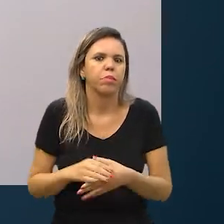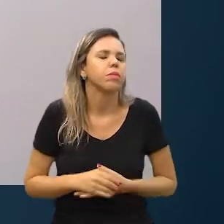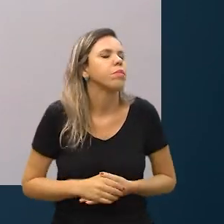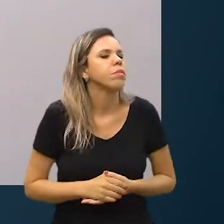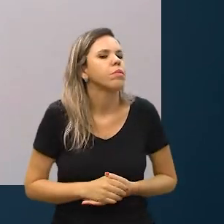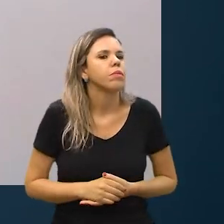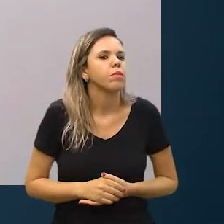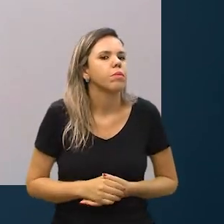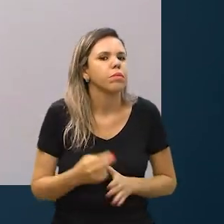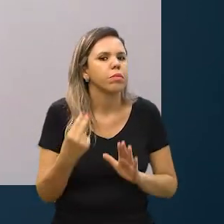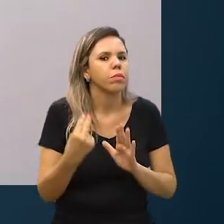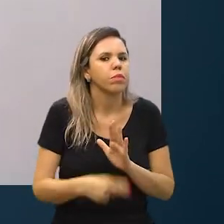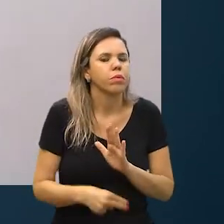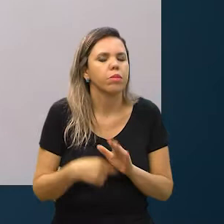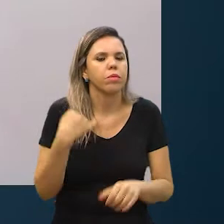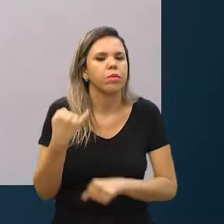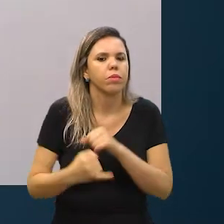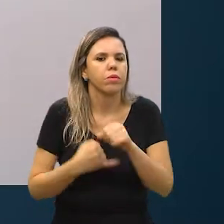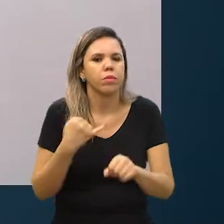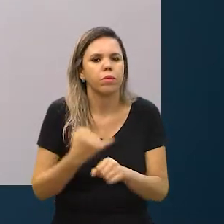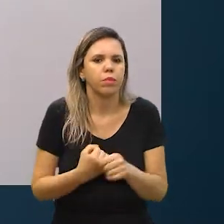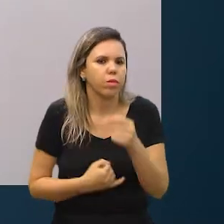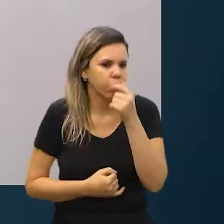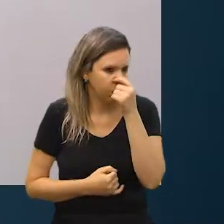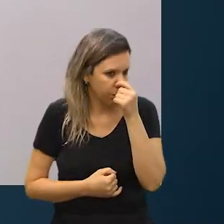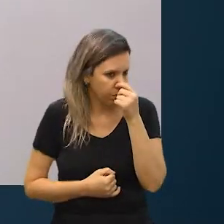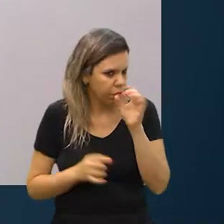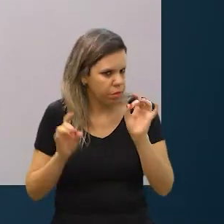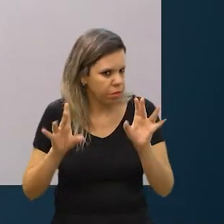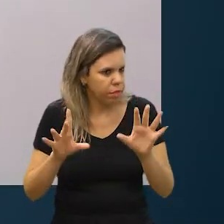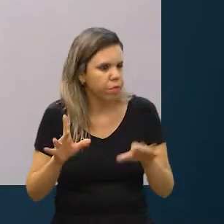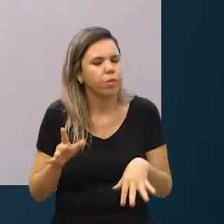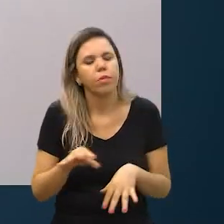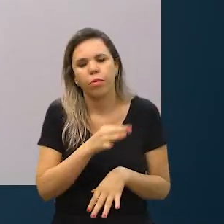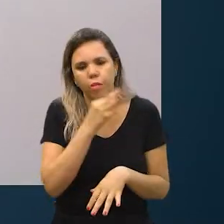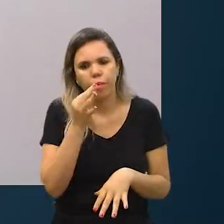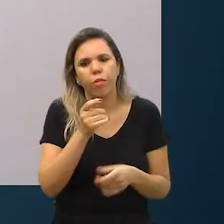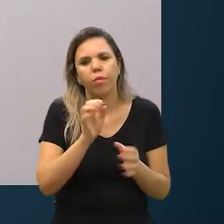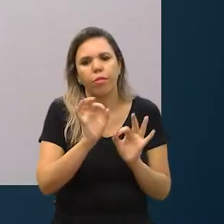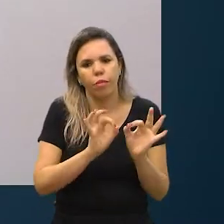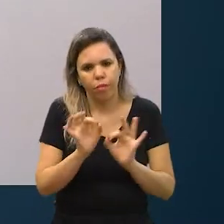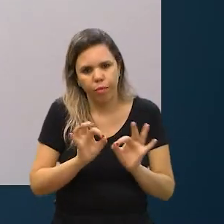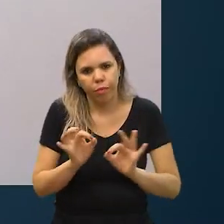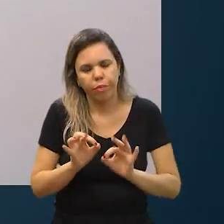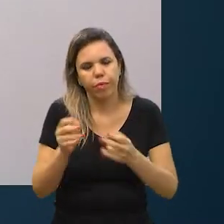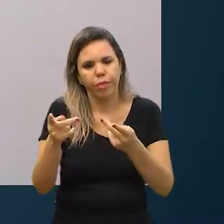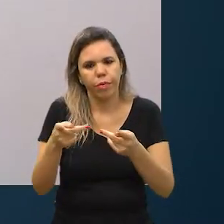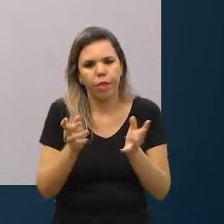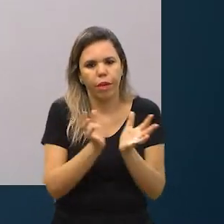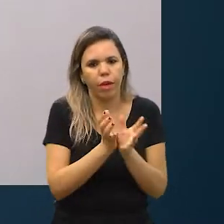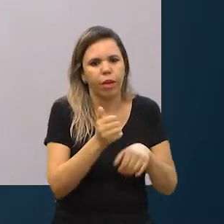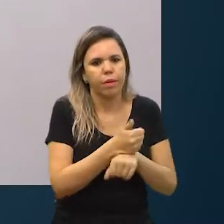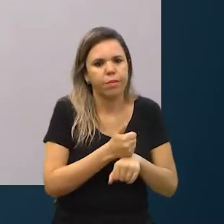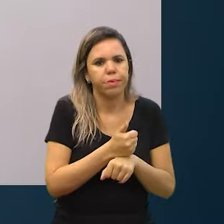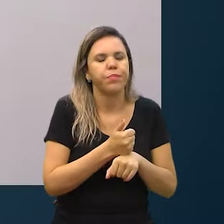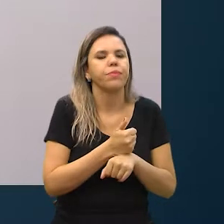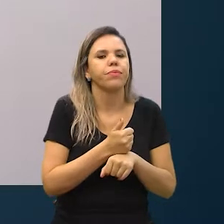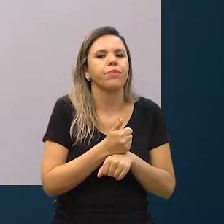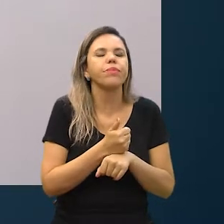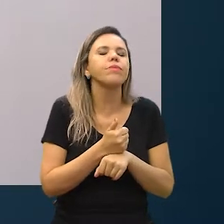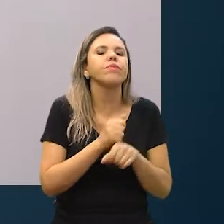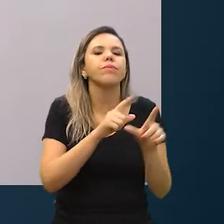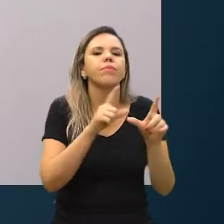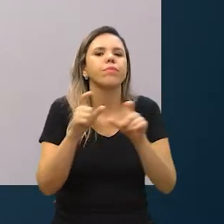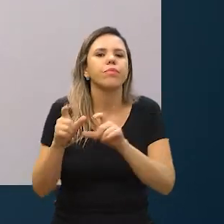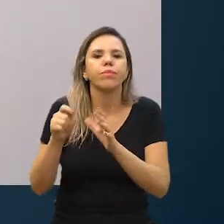eu nomeei ele de portal, né, para ficar algo assim mais maduro, mais organizado. Convidei uma equipe de colunistas para escrever